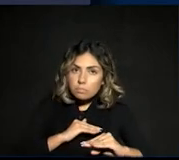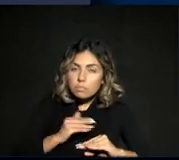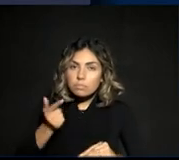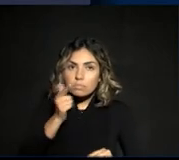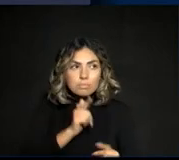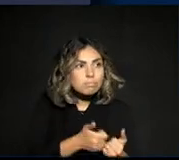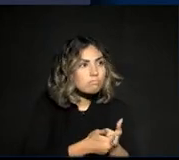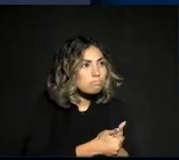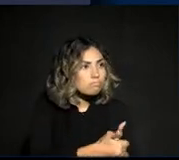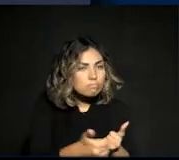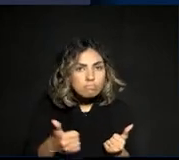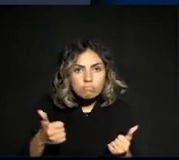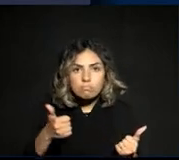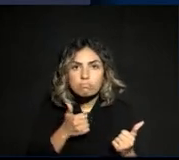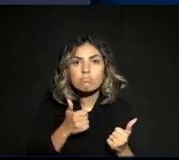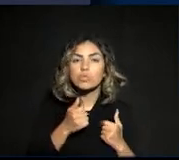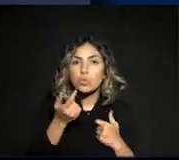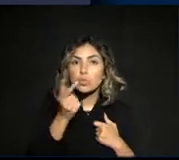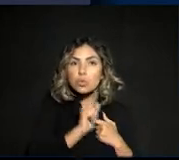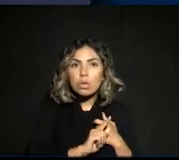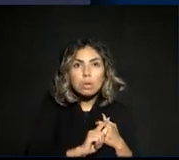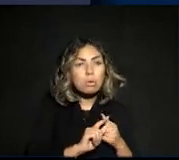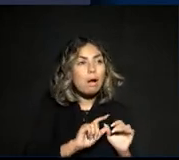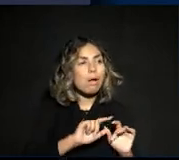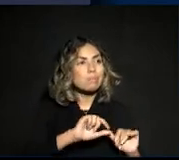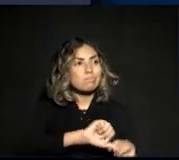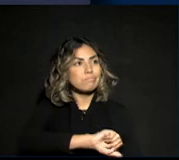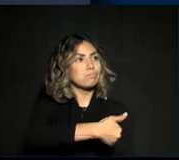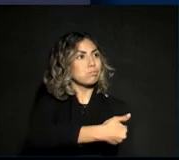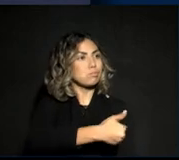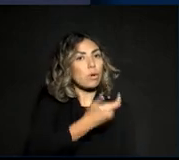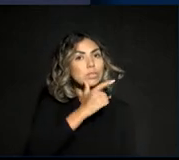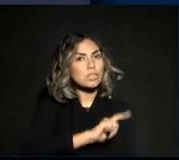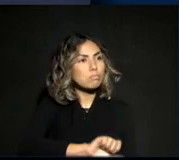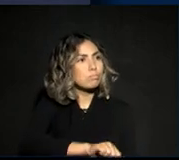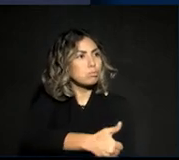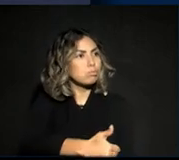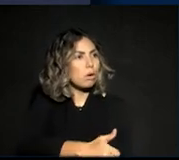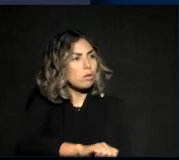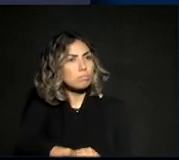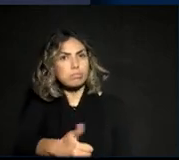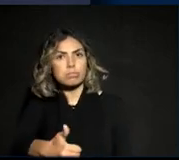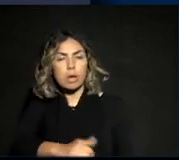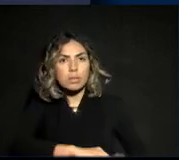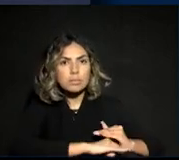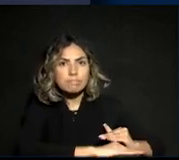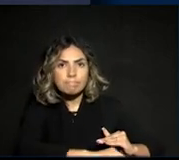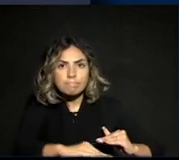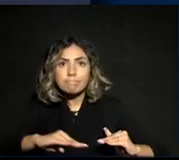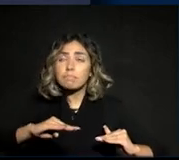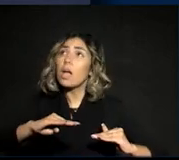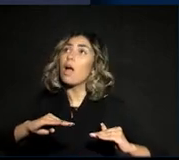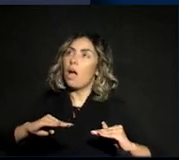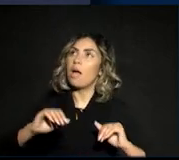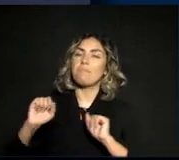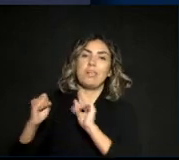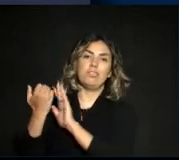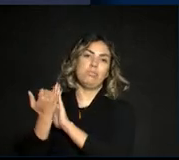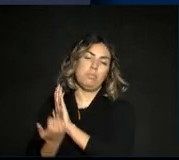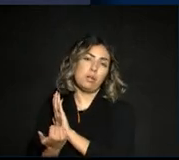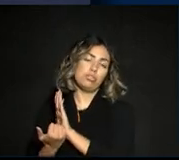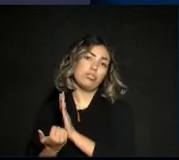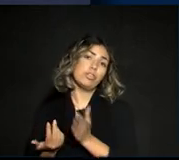tudo está, vamos dizer assim, perfeitamente e indubitavelmente ancorado. Eu acho que é possível você